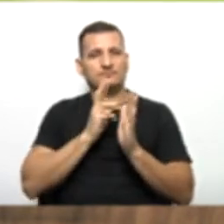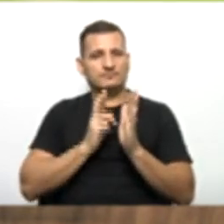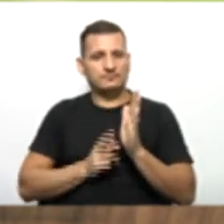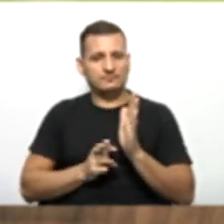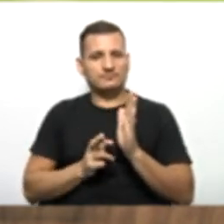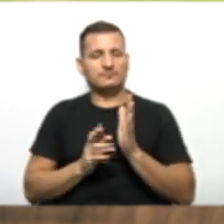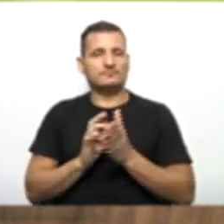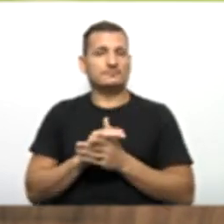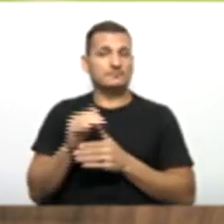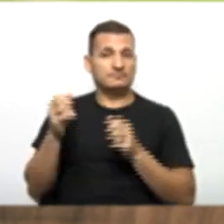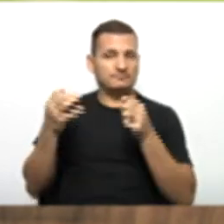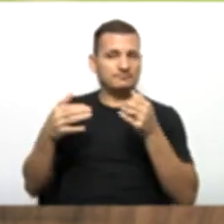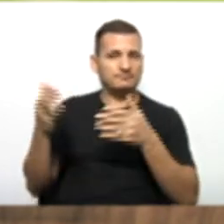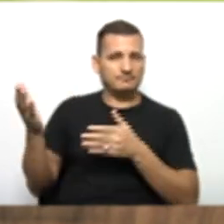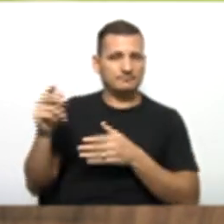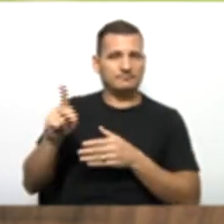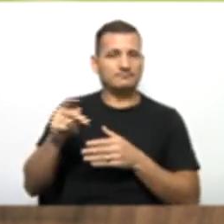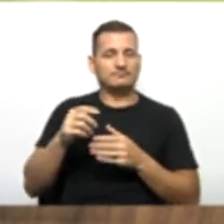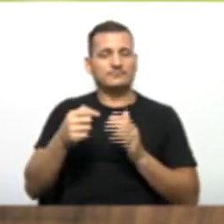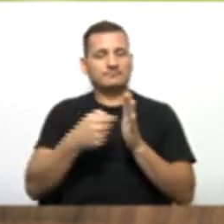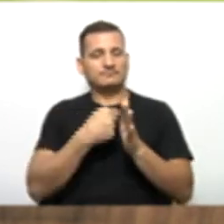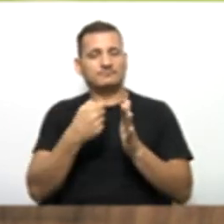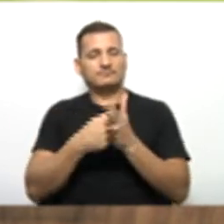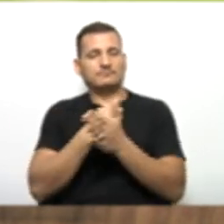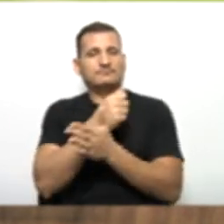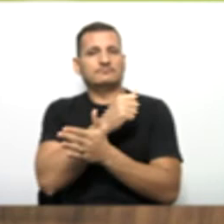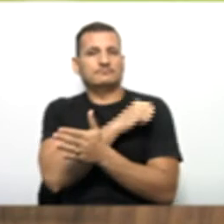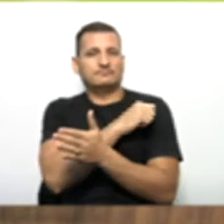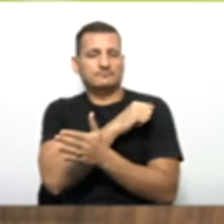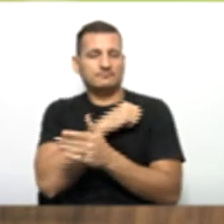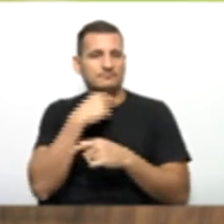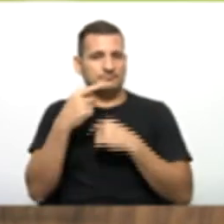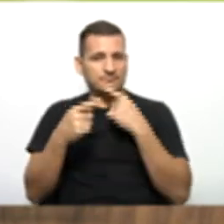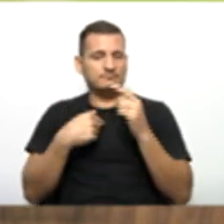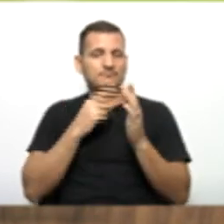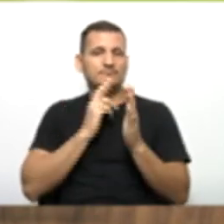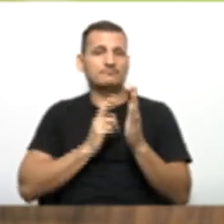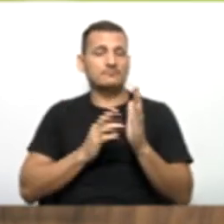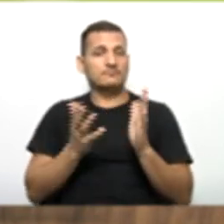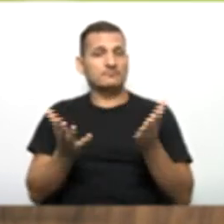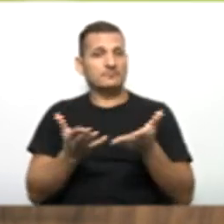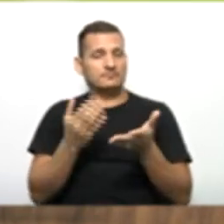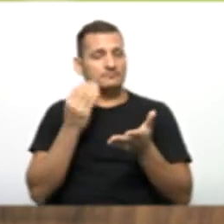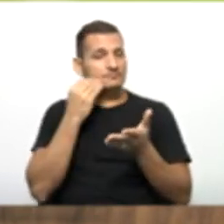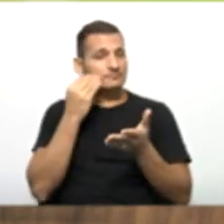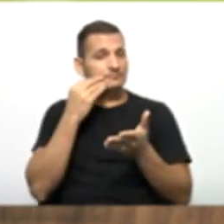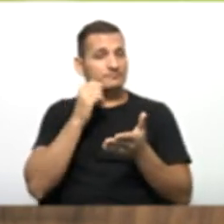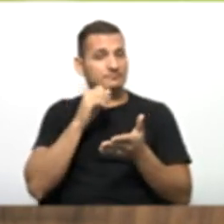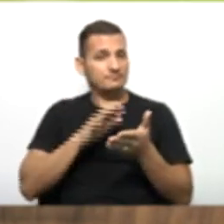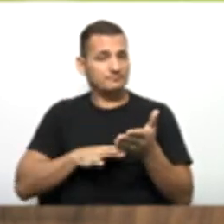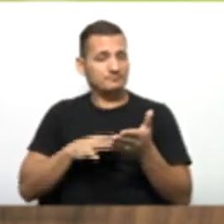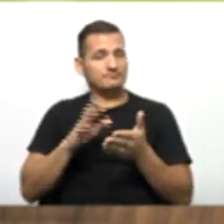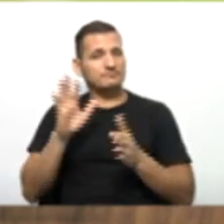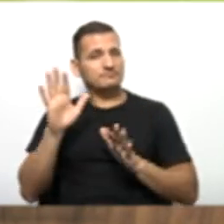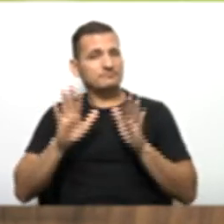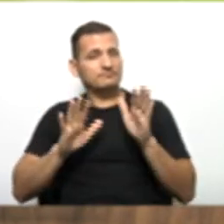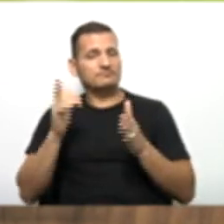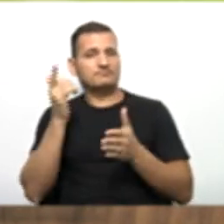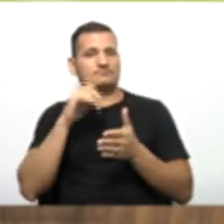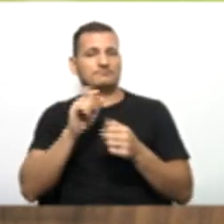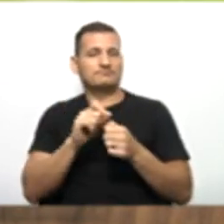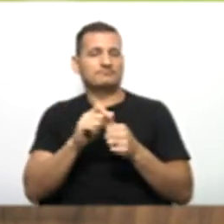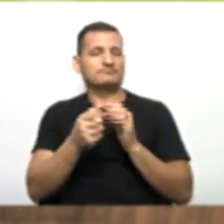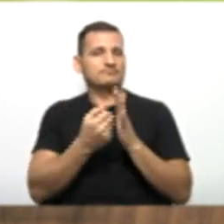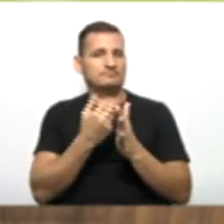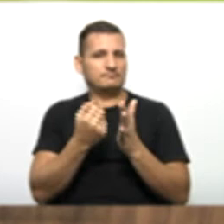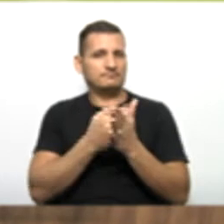enquanto a professora estava fazendo algumas explicações mas agora quero ver as atividades quem conseguir fazer manas resposta